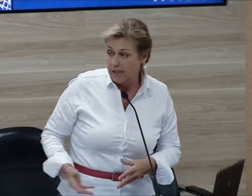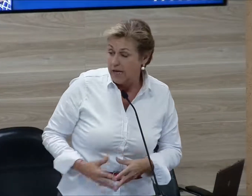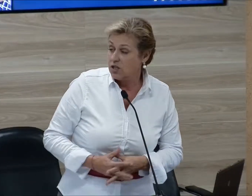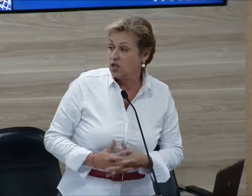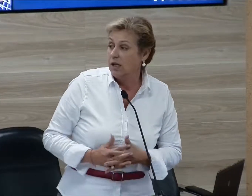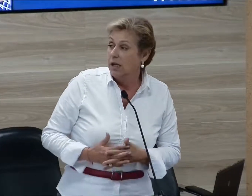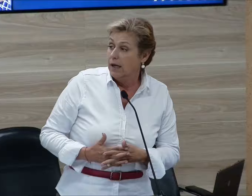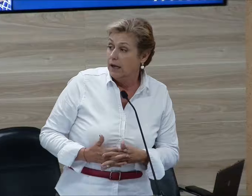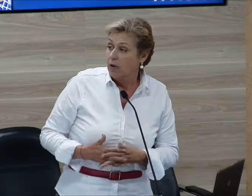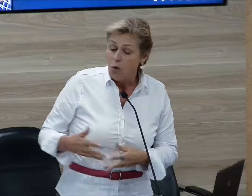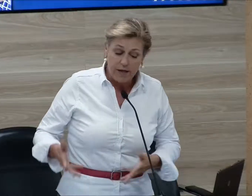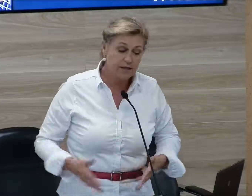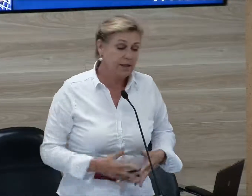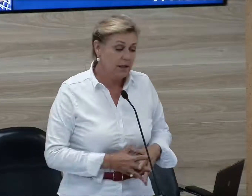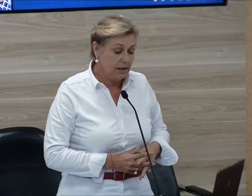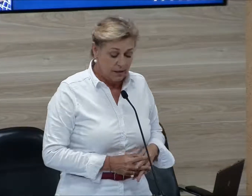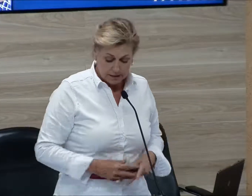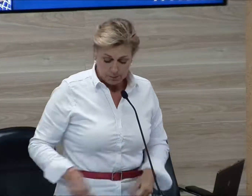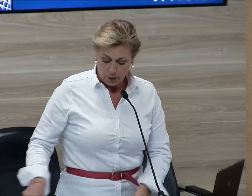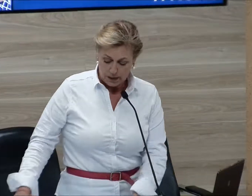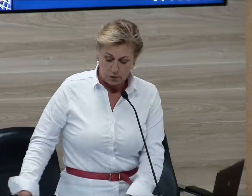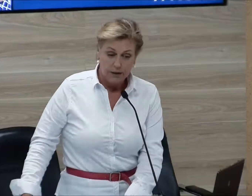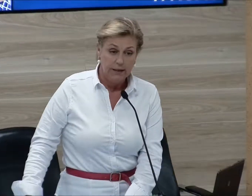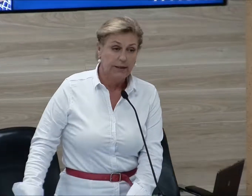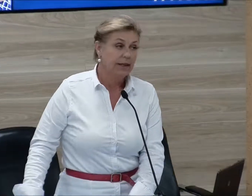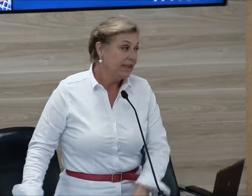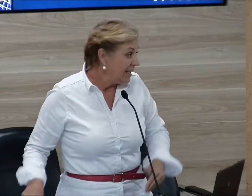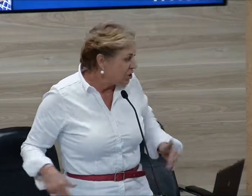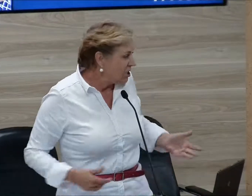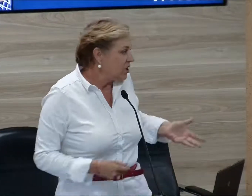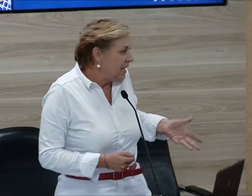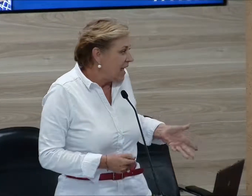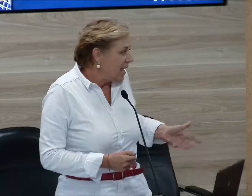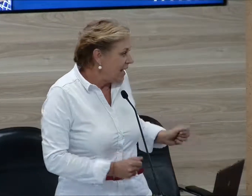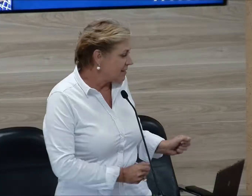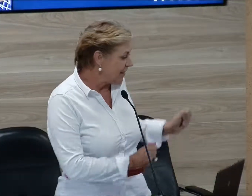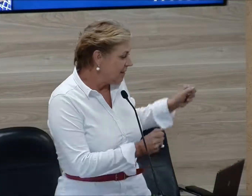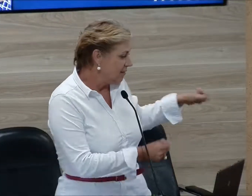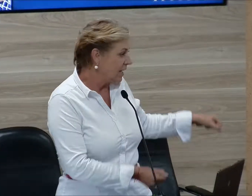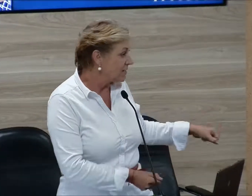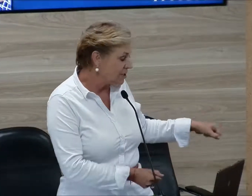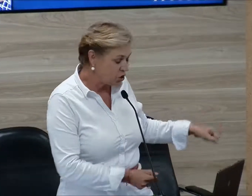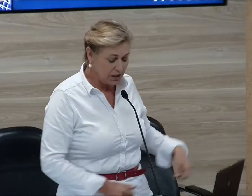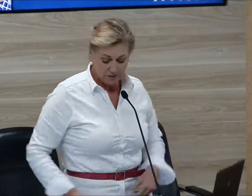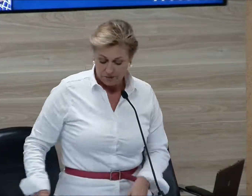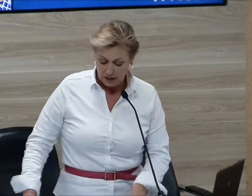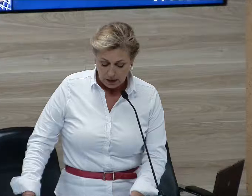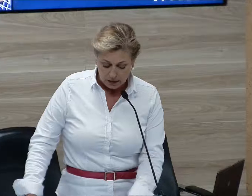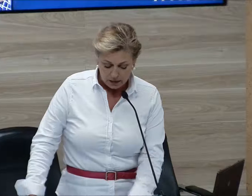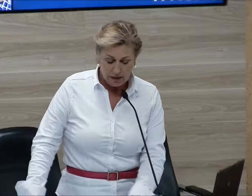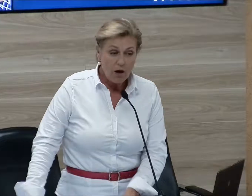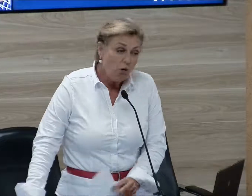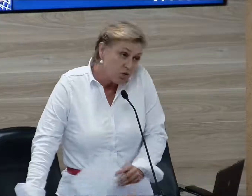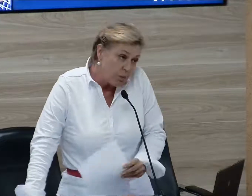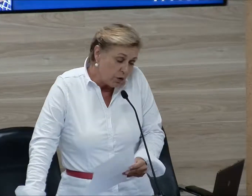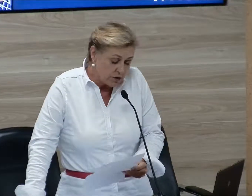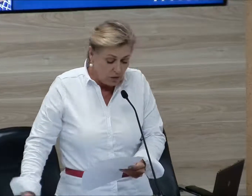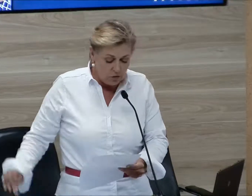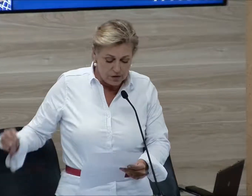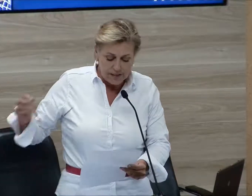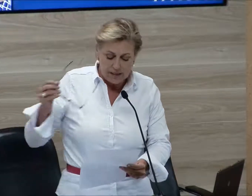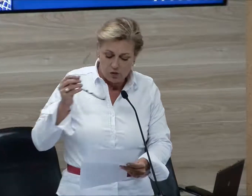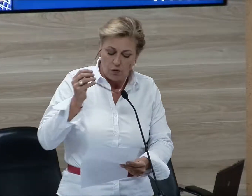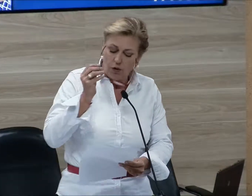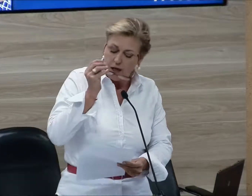um teste com esse bueiro inteligente, que é essa da cestinha. E alguns pontos